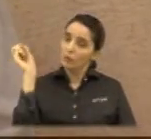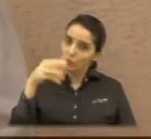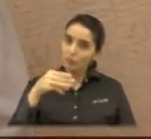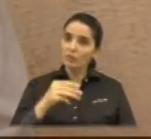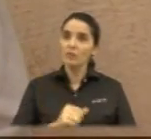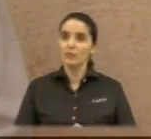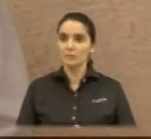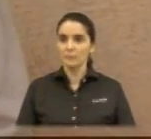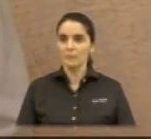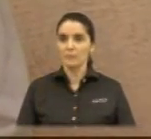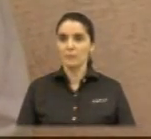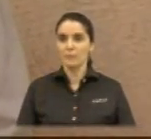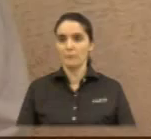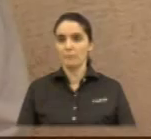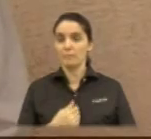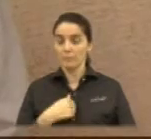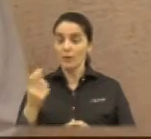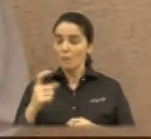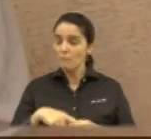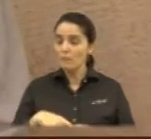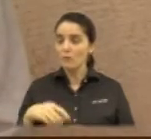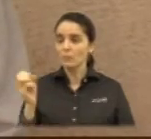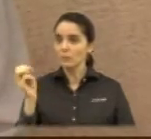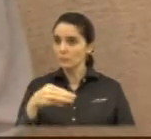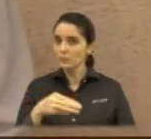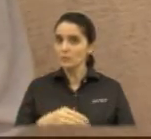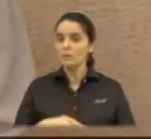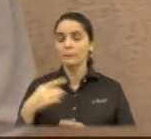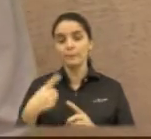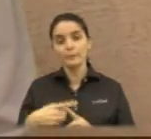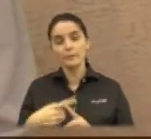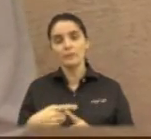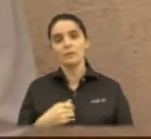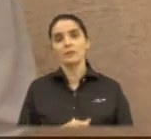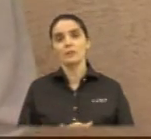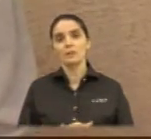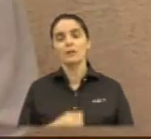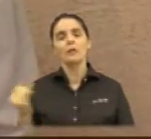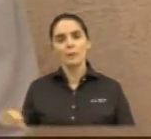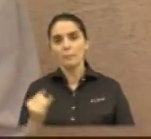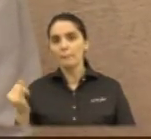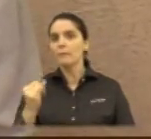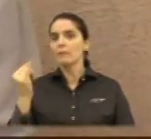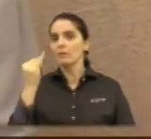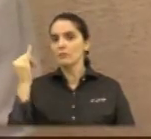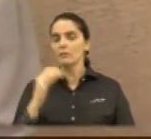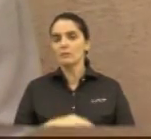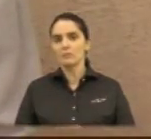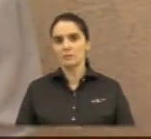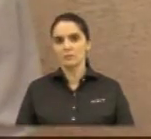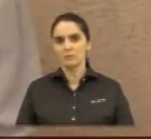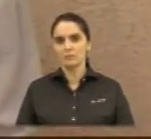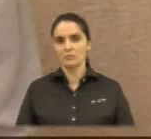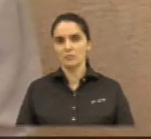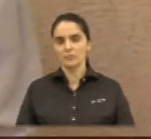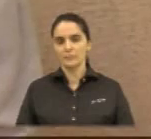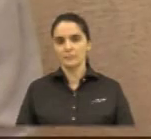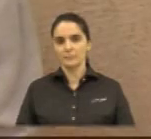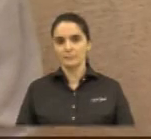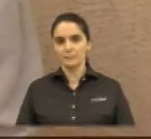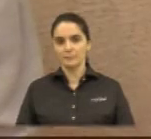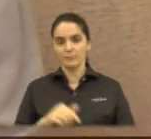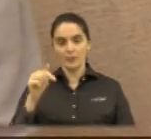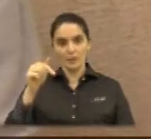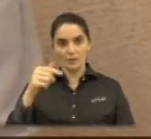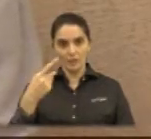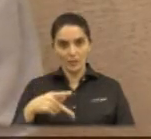Eu encerro isso. Eu volto nessa ladainha porque é importante que nós vamos criar aqui em Limeira,